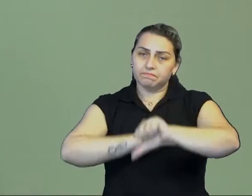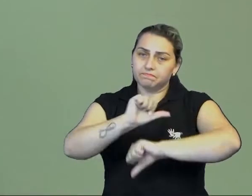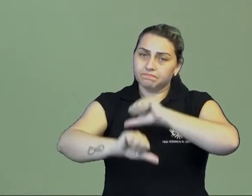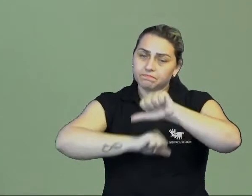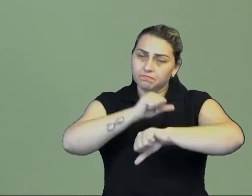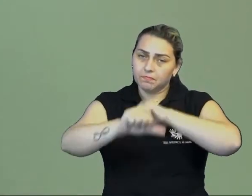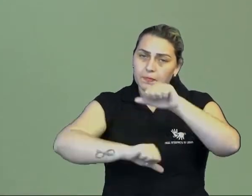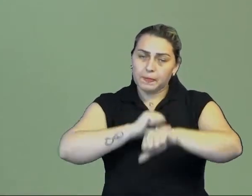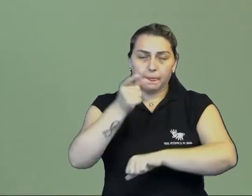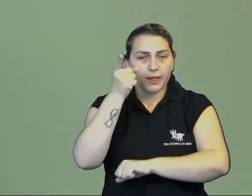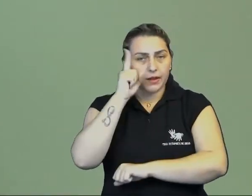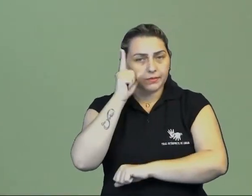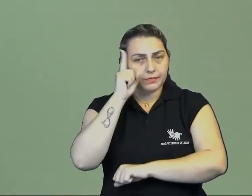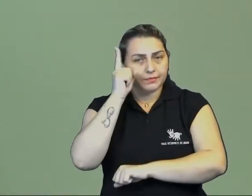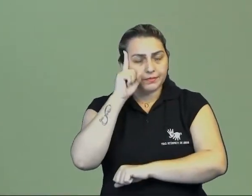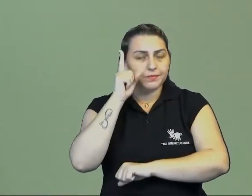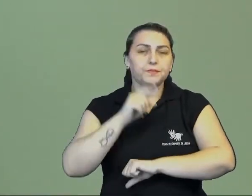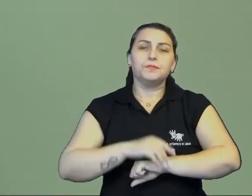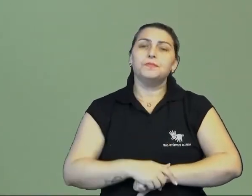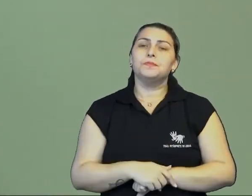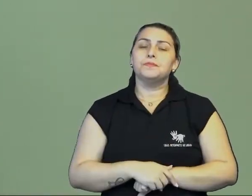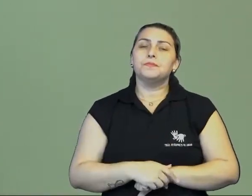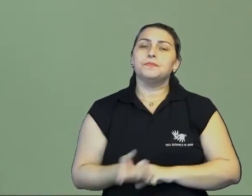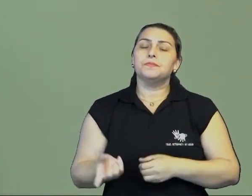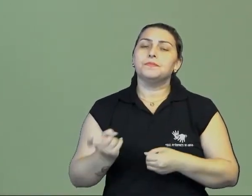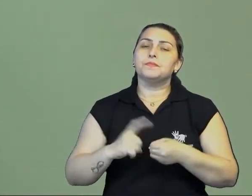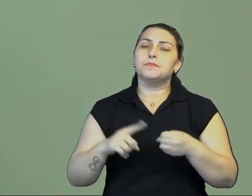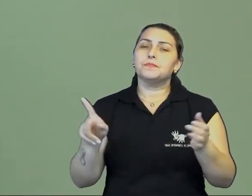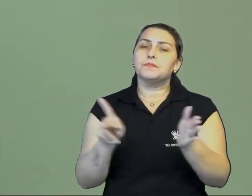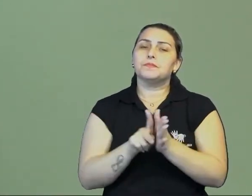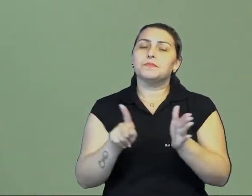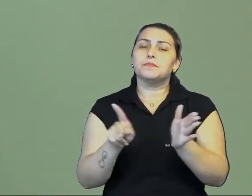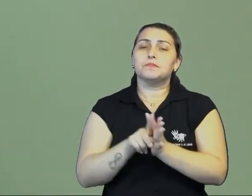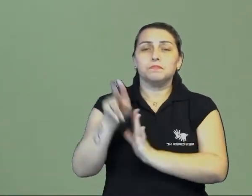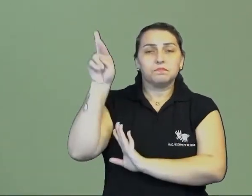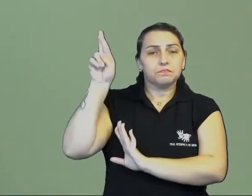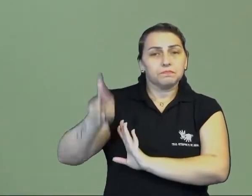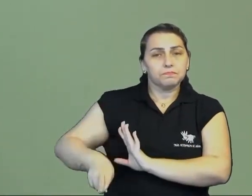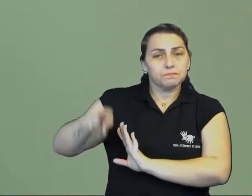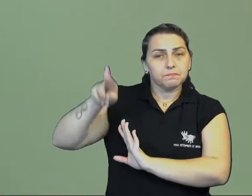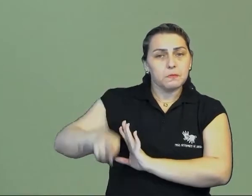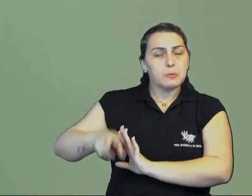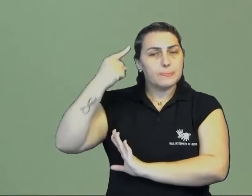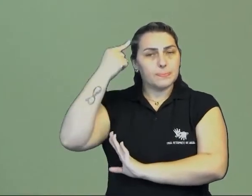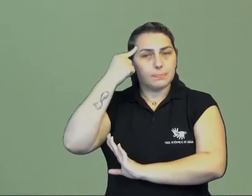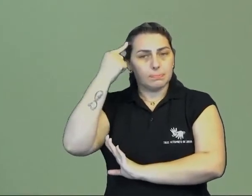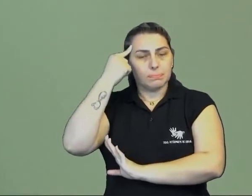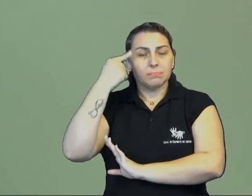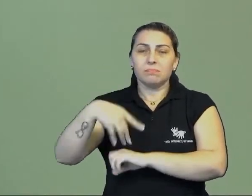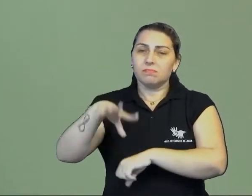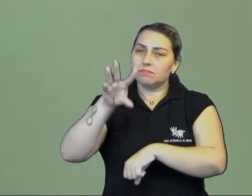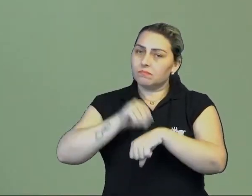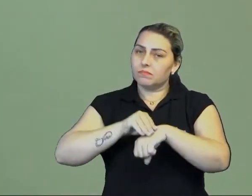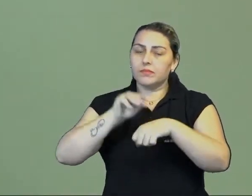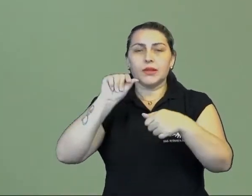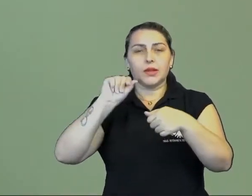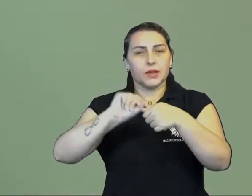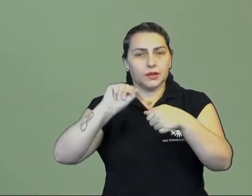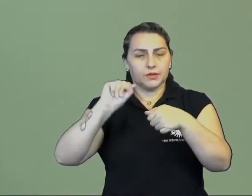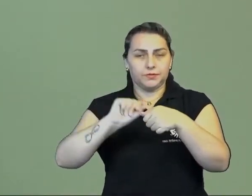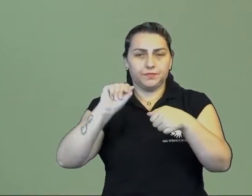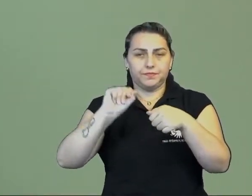essas mudanças eram justamente voltadas para a racionalidade. Todo o conhecimento que era produzido